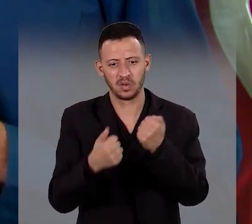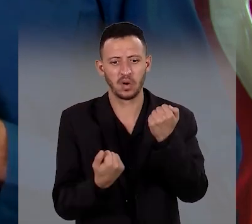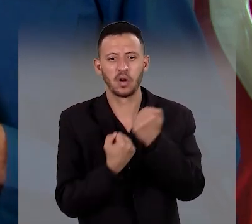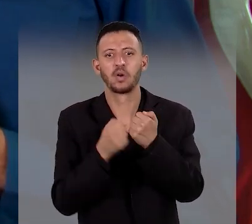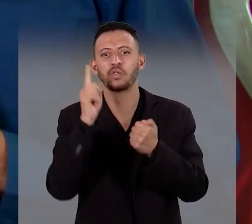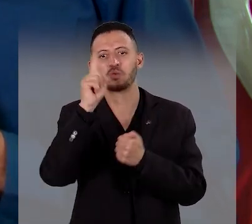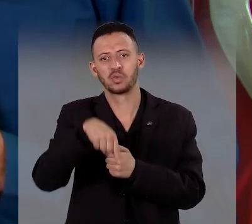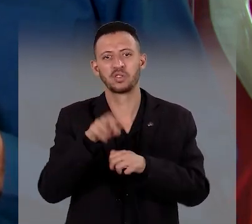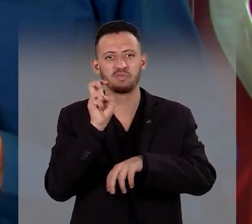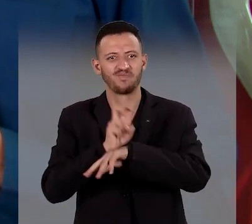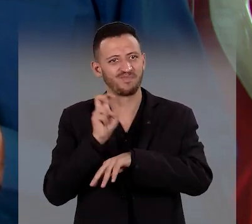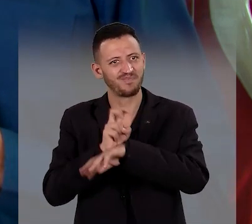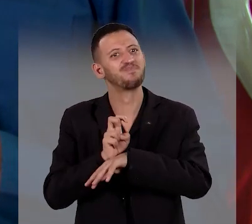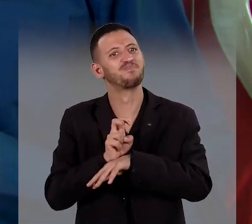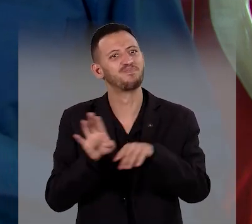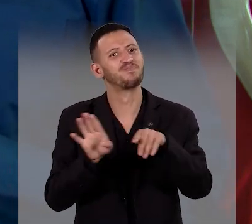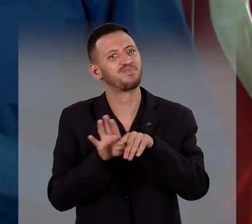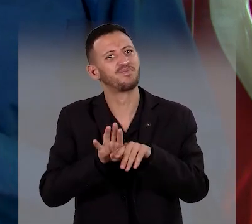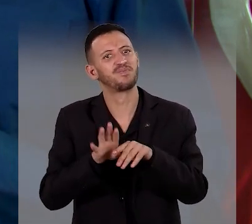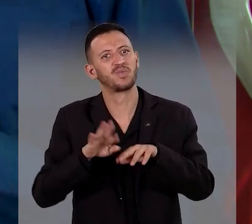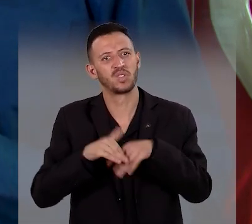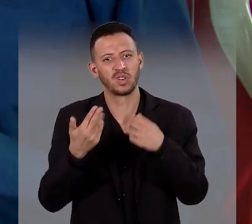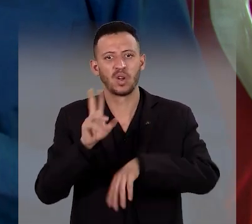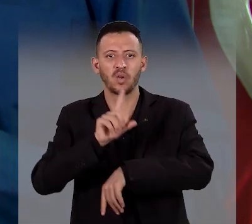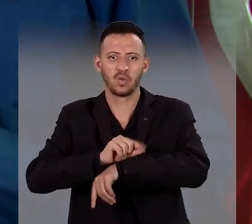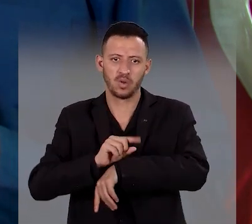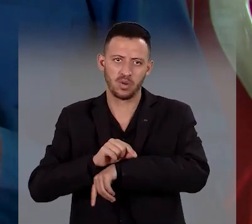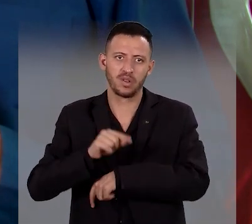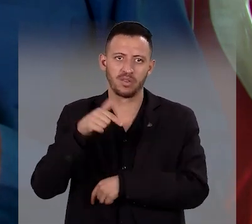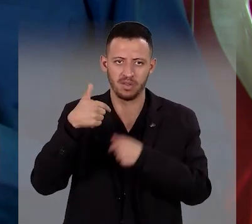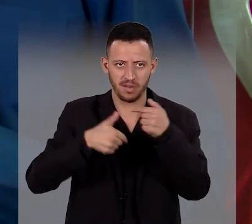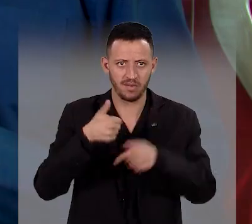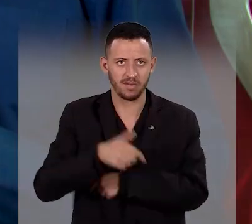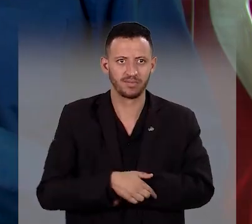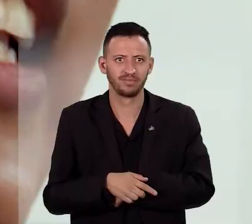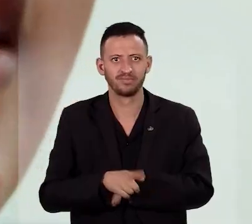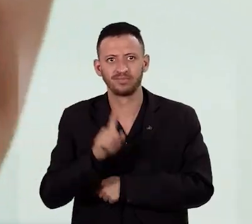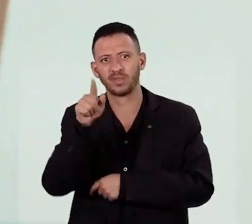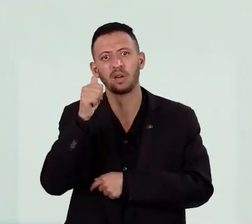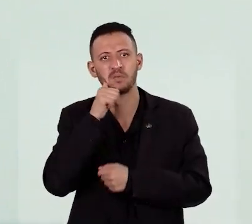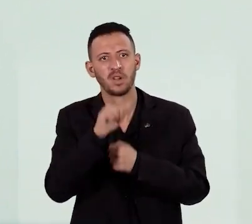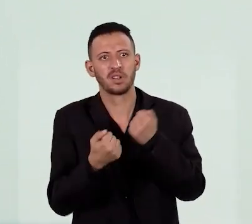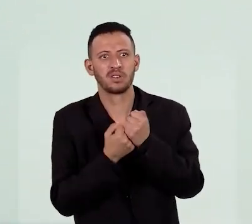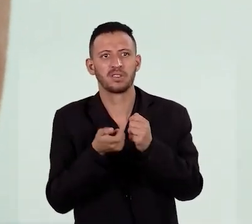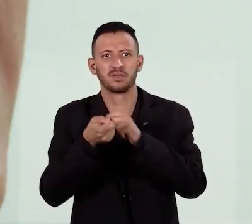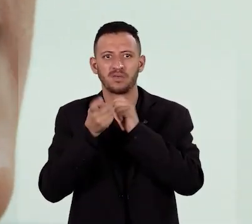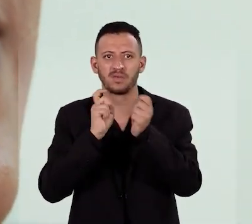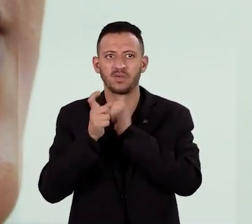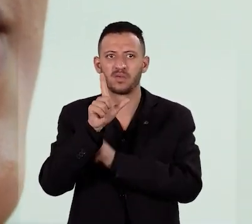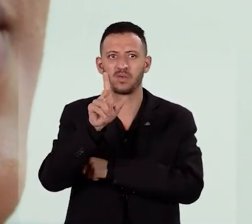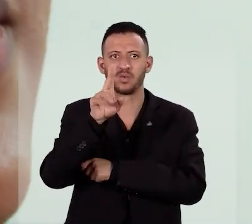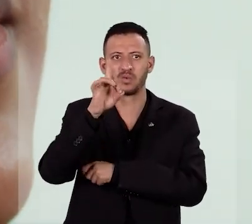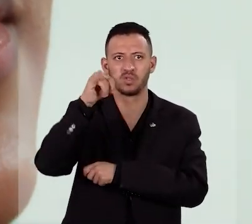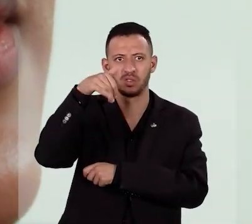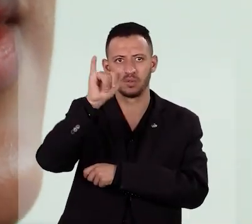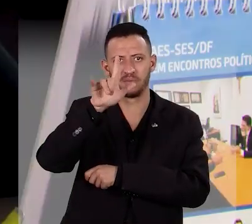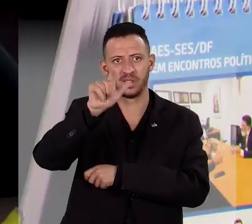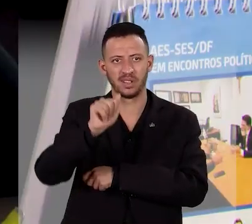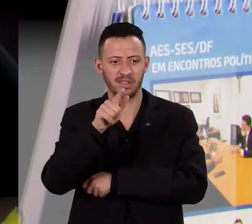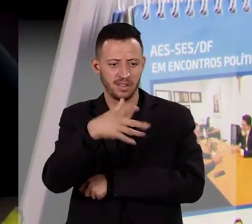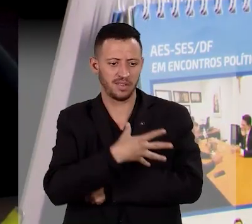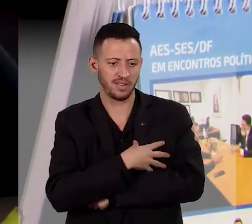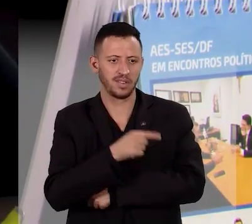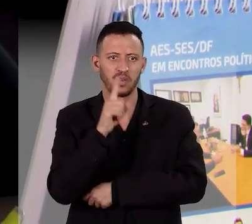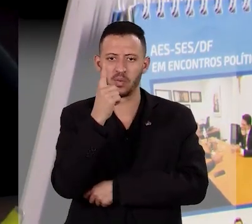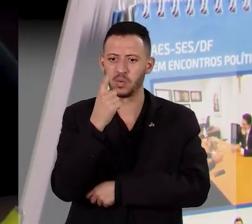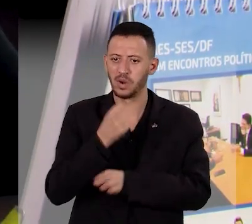expediente, auxílio creche e até a flexibilização no horário de trabalho. A auxiliar administrativa Ludmila